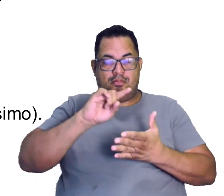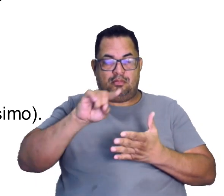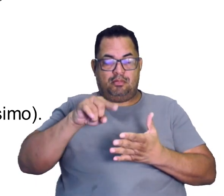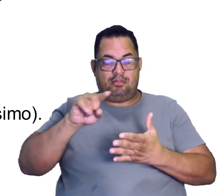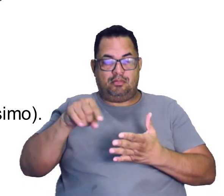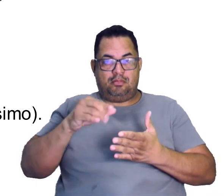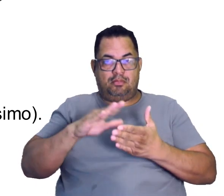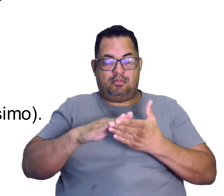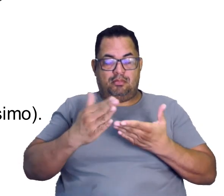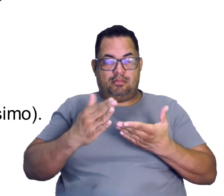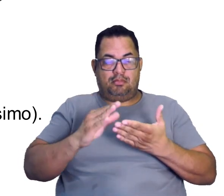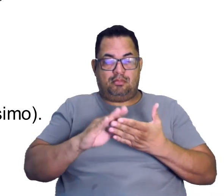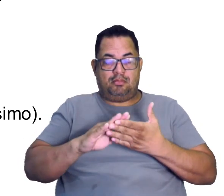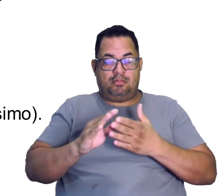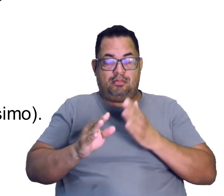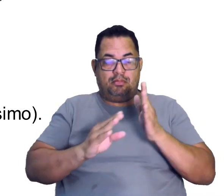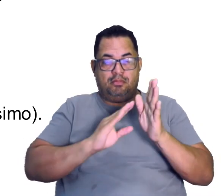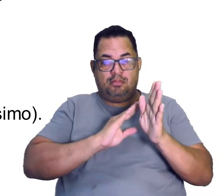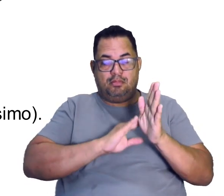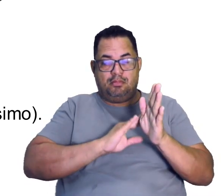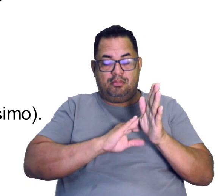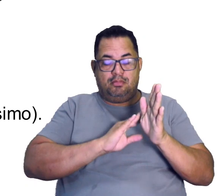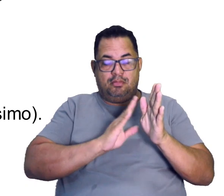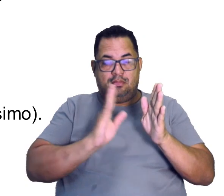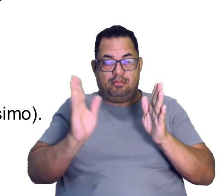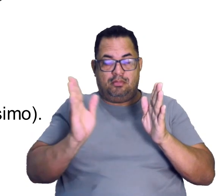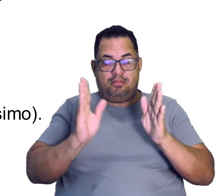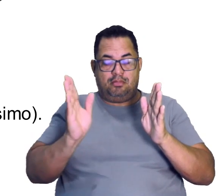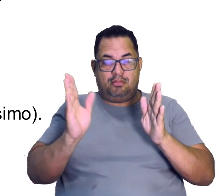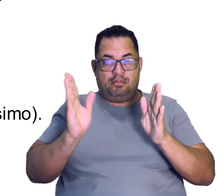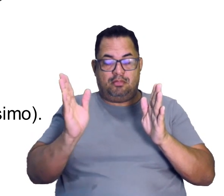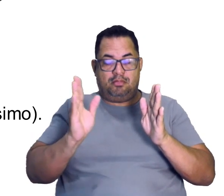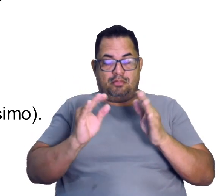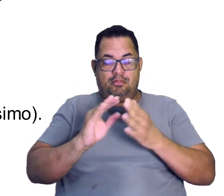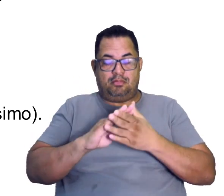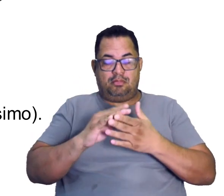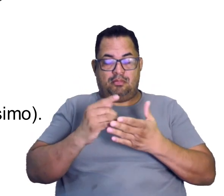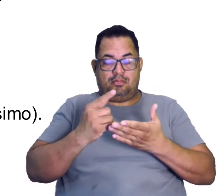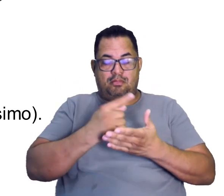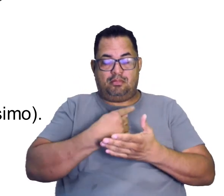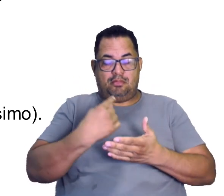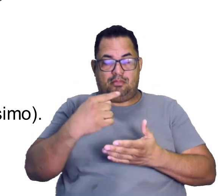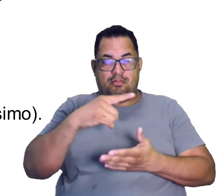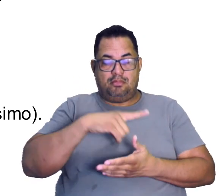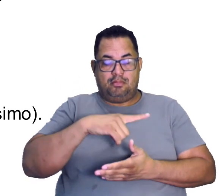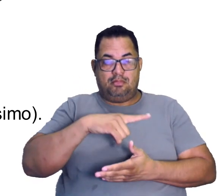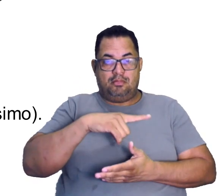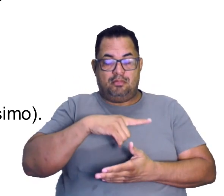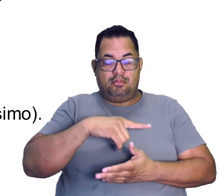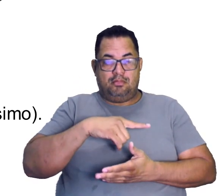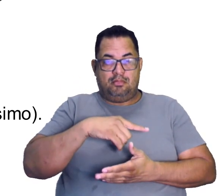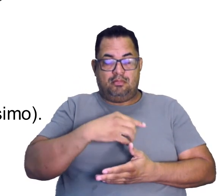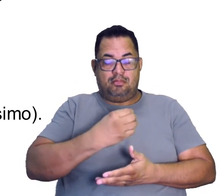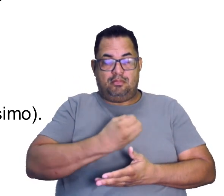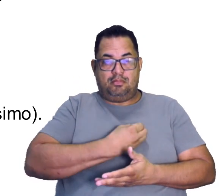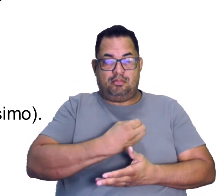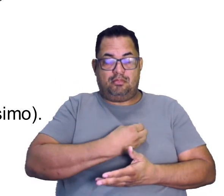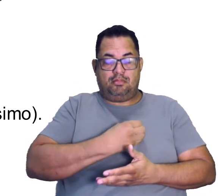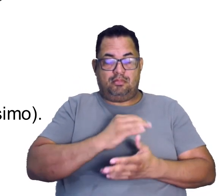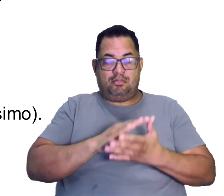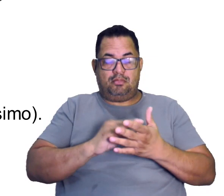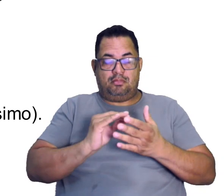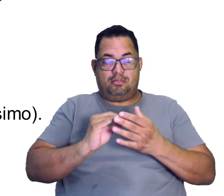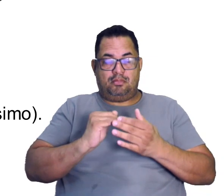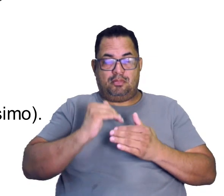vírgula da nossa esquerda para a direita, a gente vai ter aí o nosso